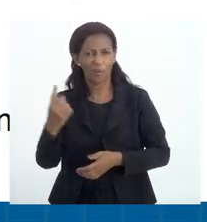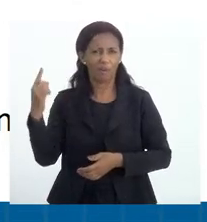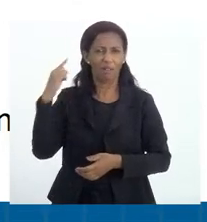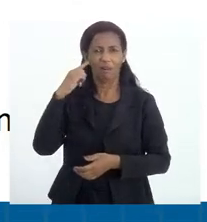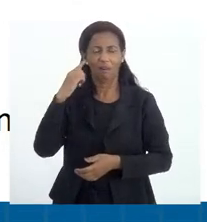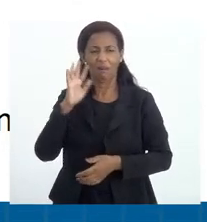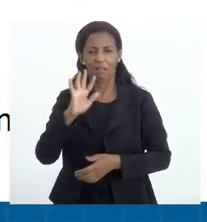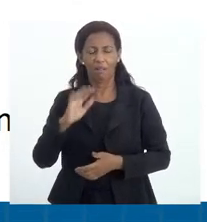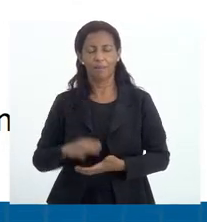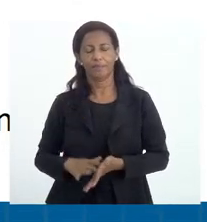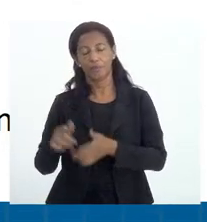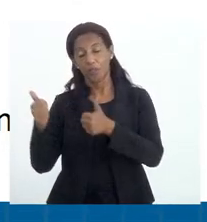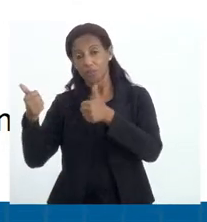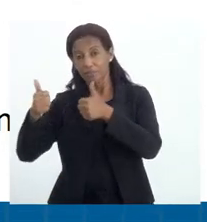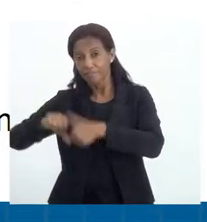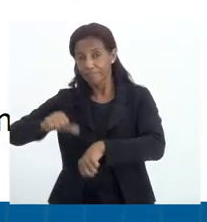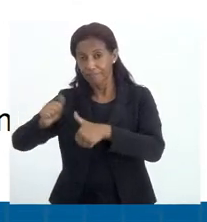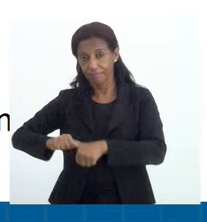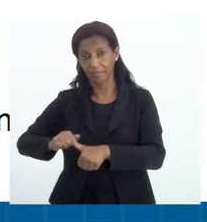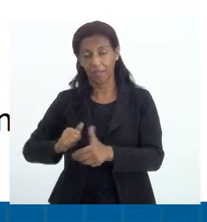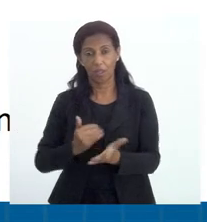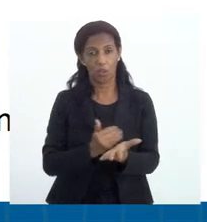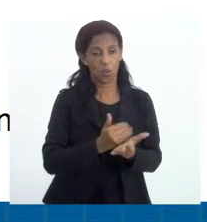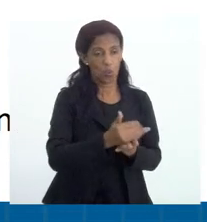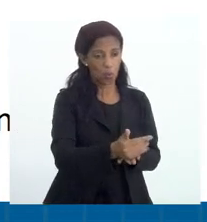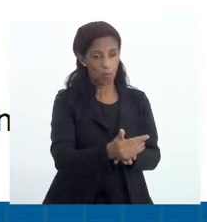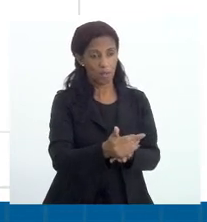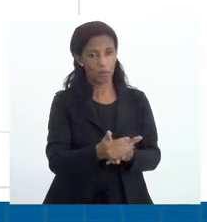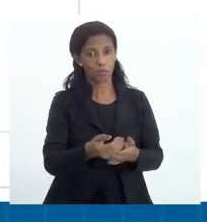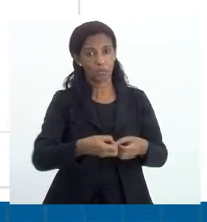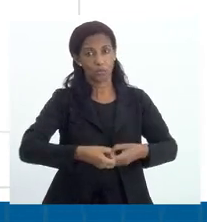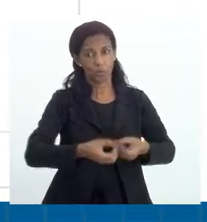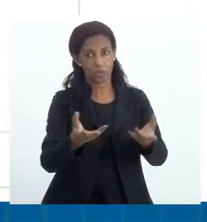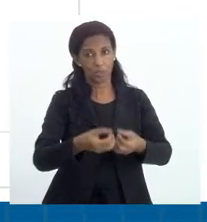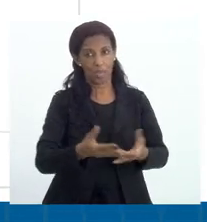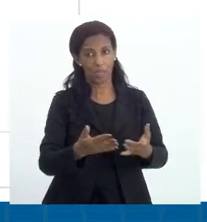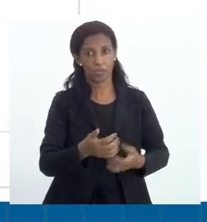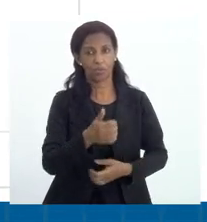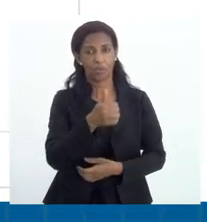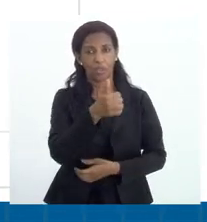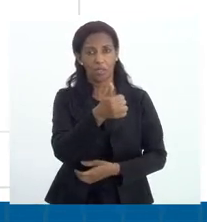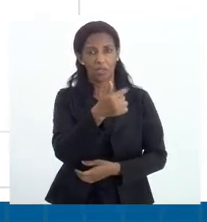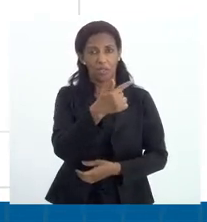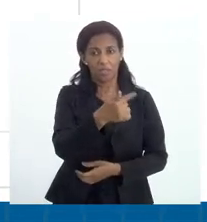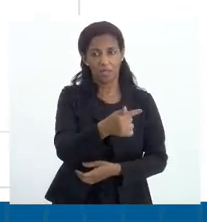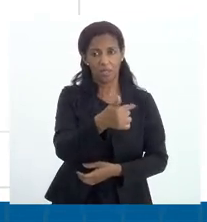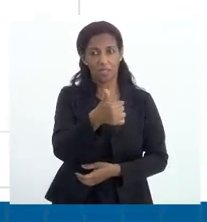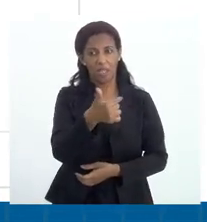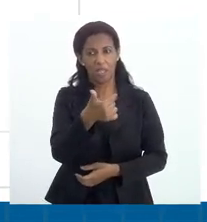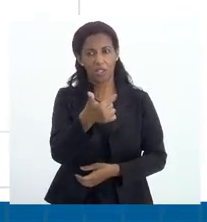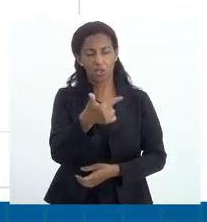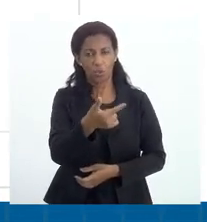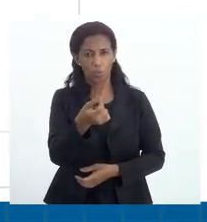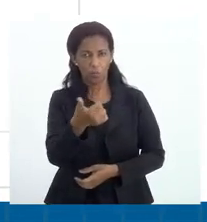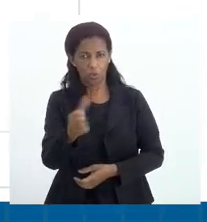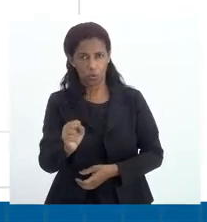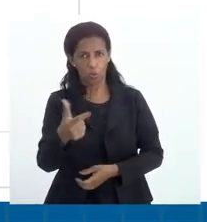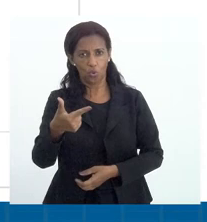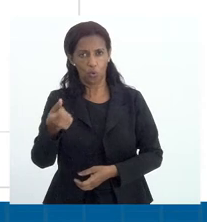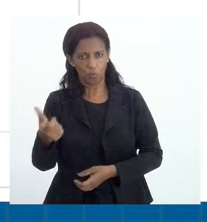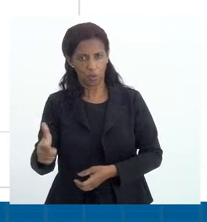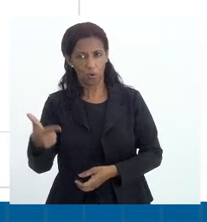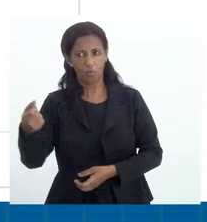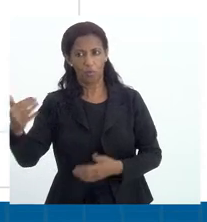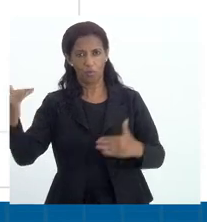Nós analisamos as despesas primárias empenhadas em 17, 18, 19 e 20